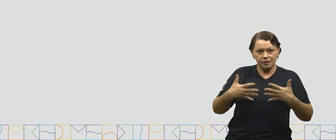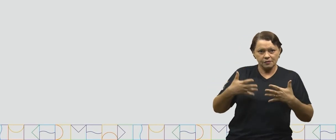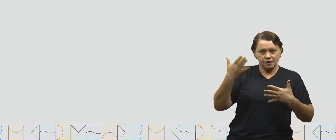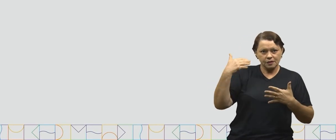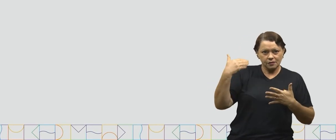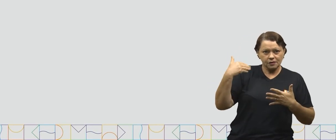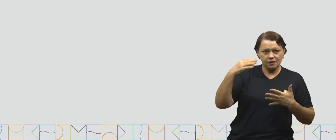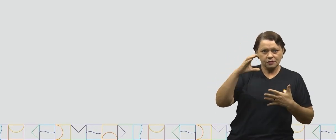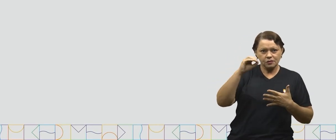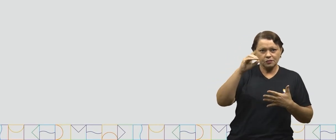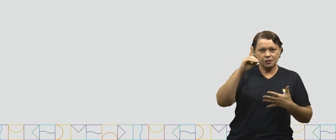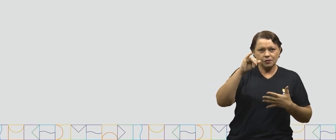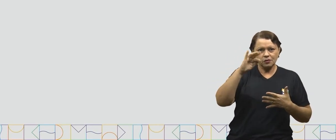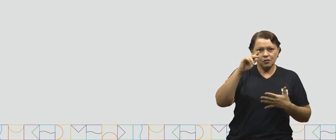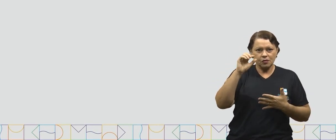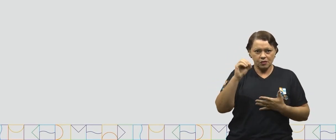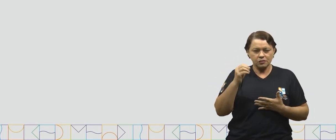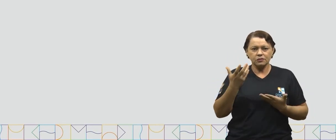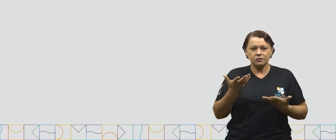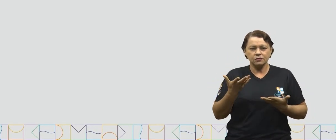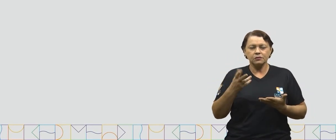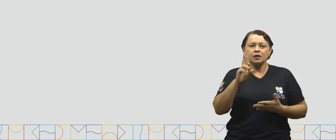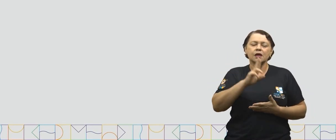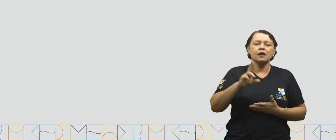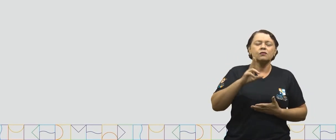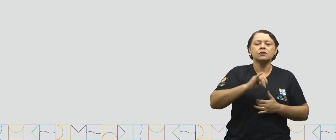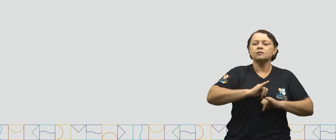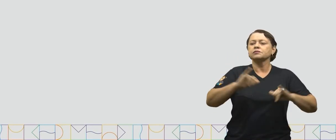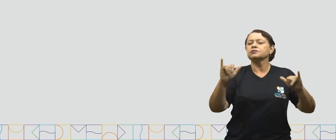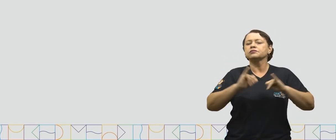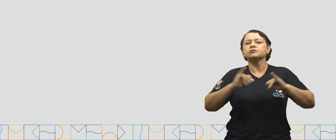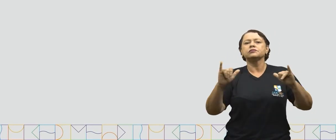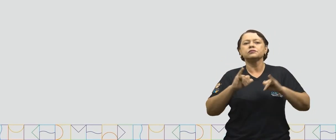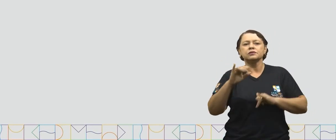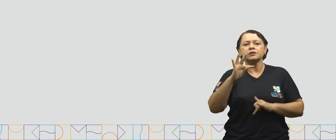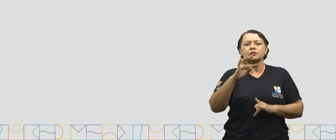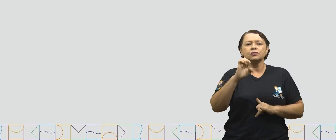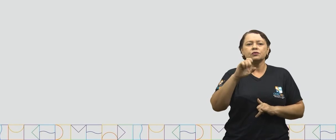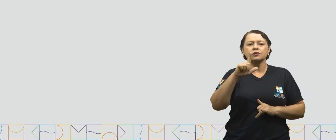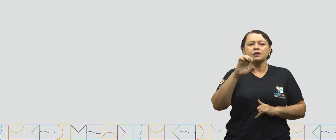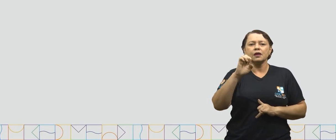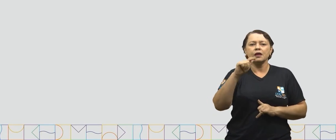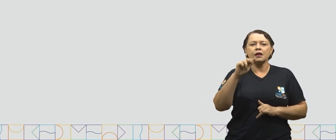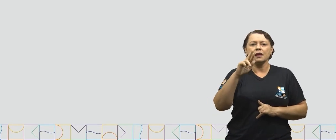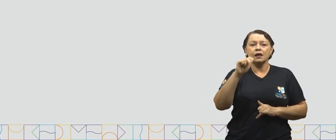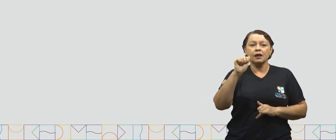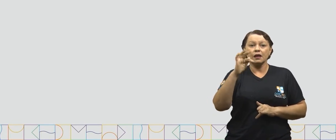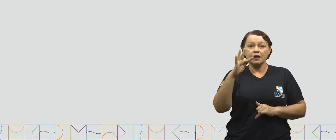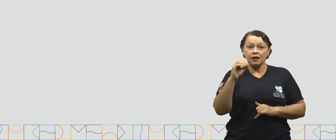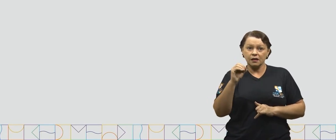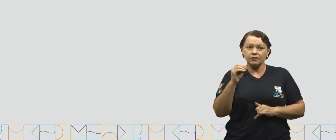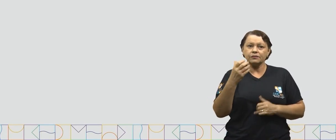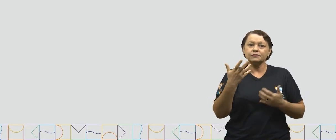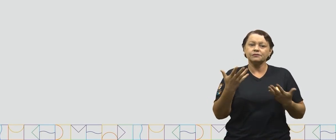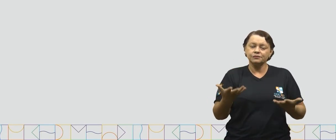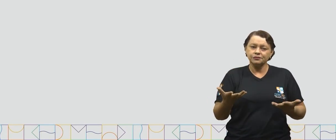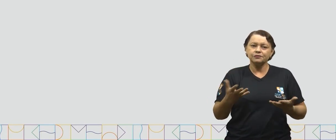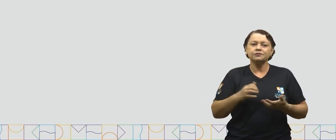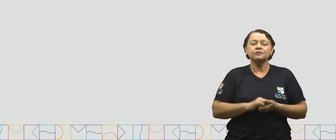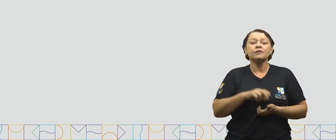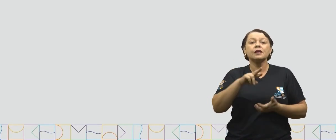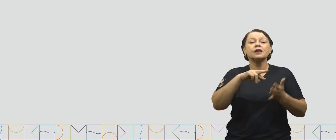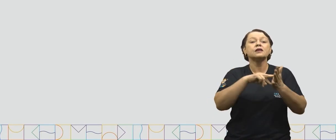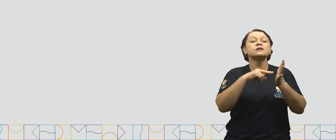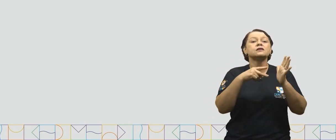sobre o código Morse, que era usado para transmitir mensagens pelo telégrafo? Eles significavam letras e números e